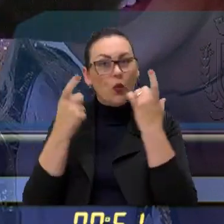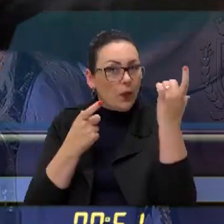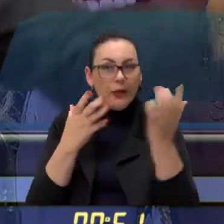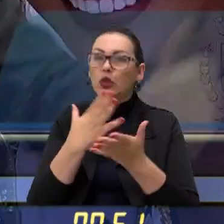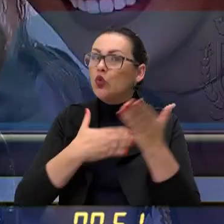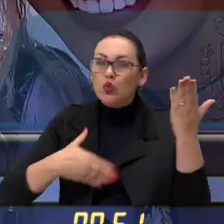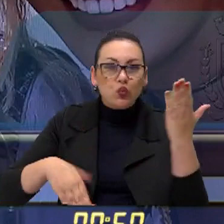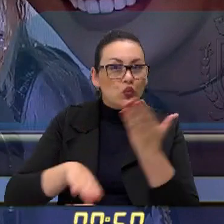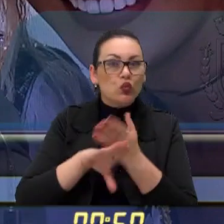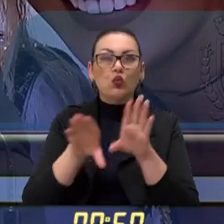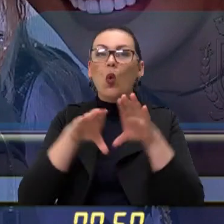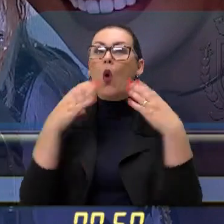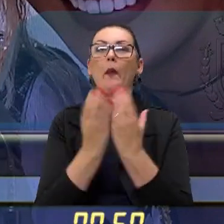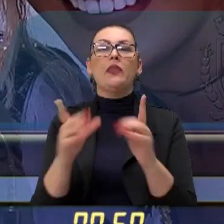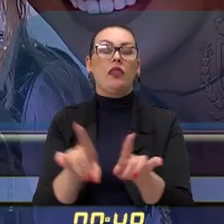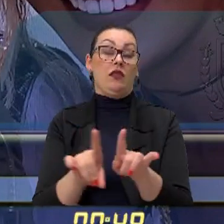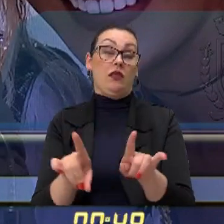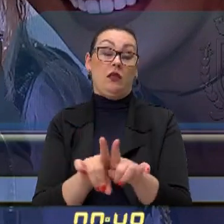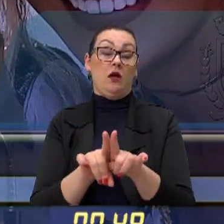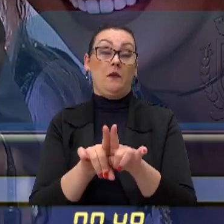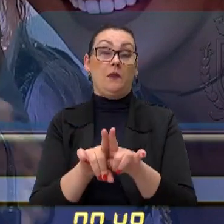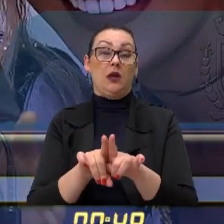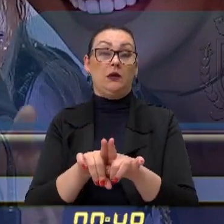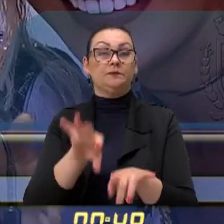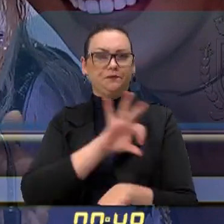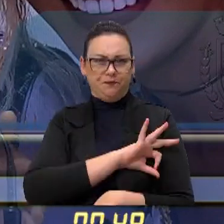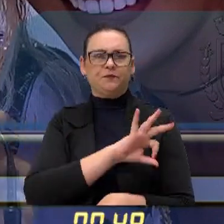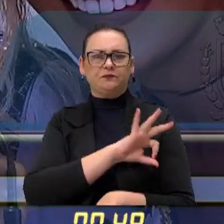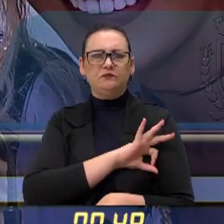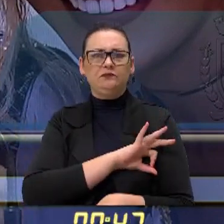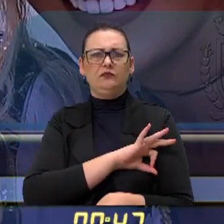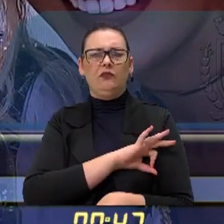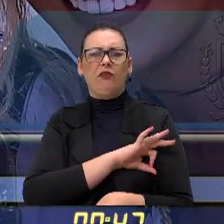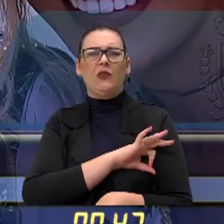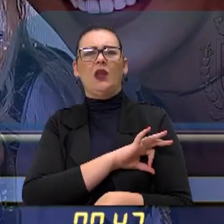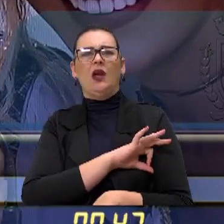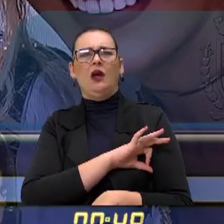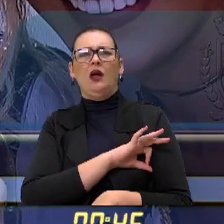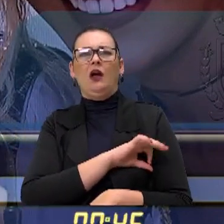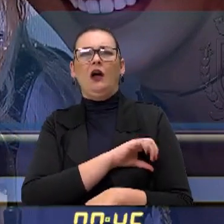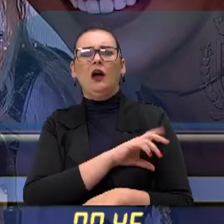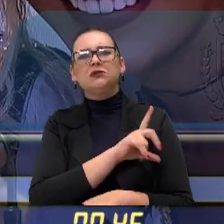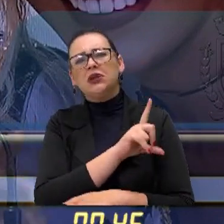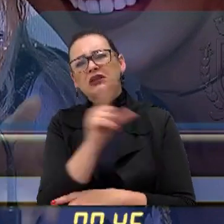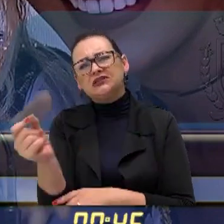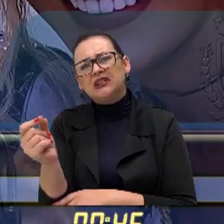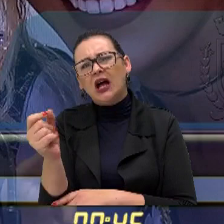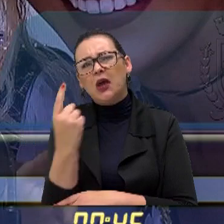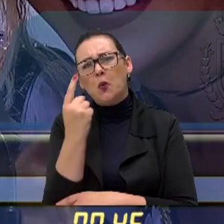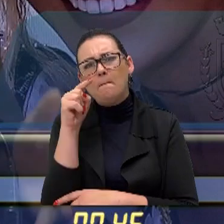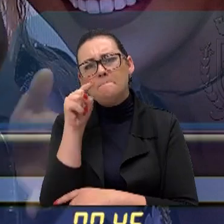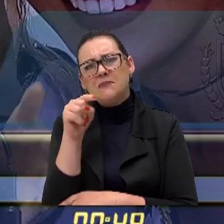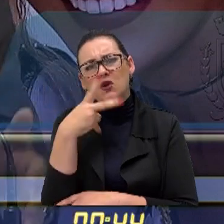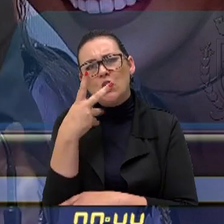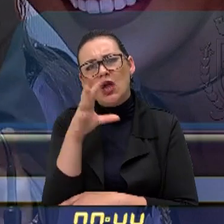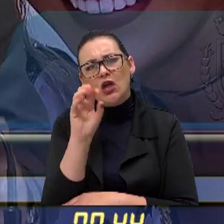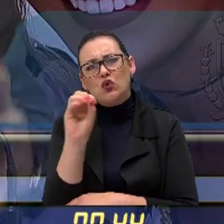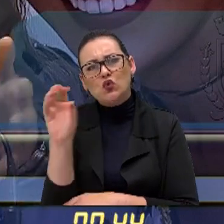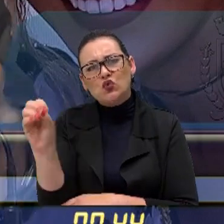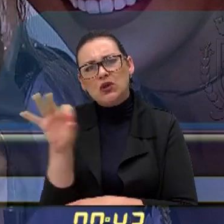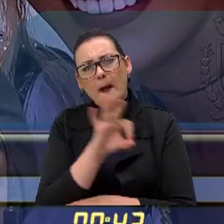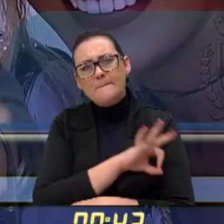e toda a comunidade também. A Brigada está estimando a saída de